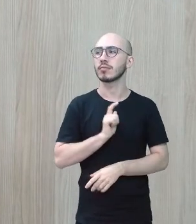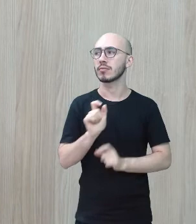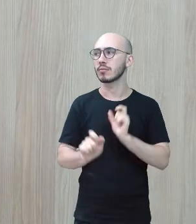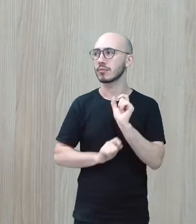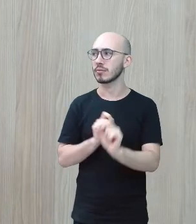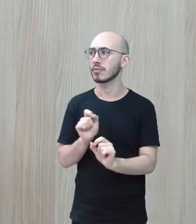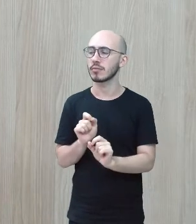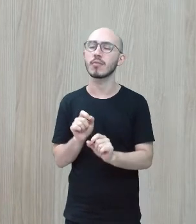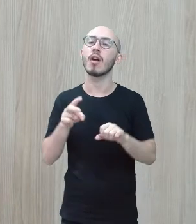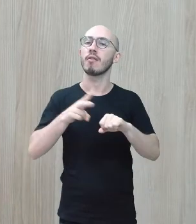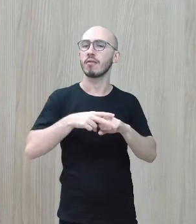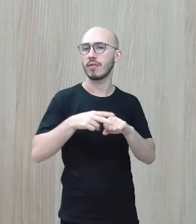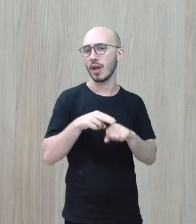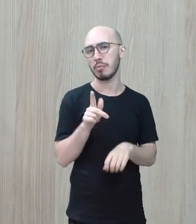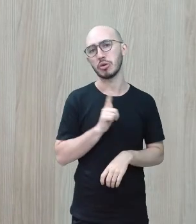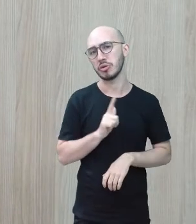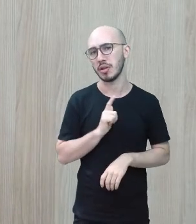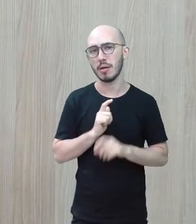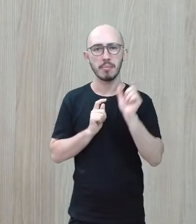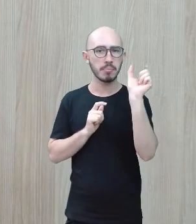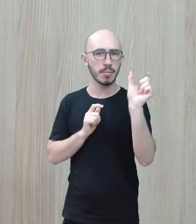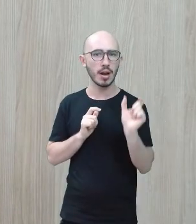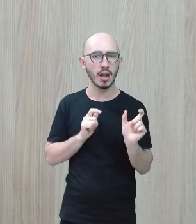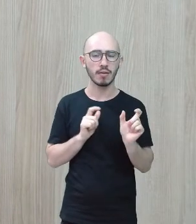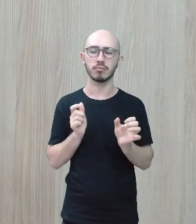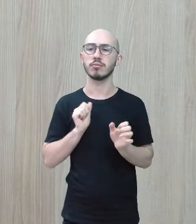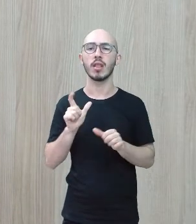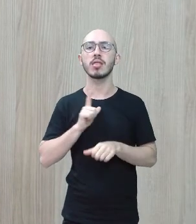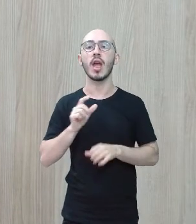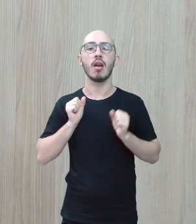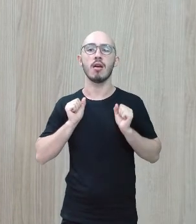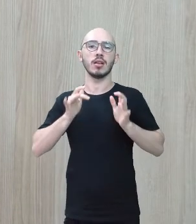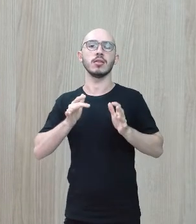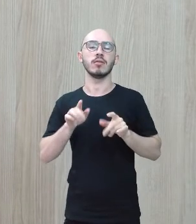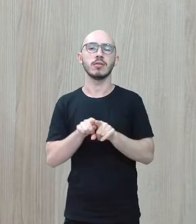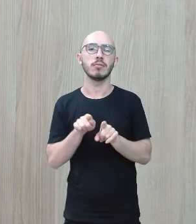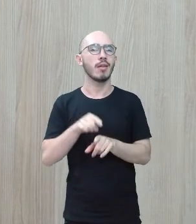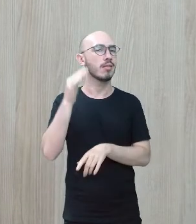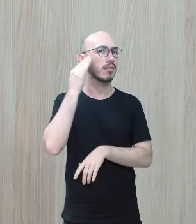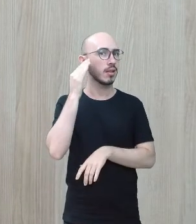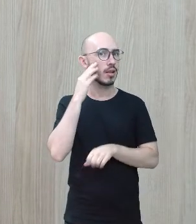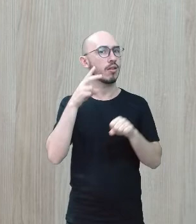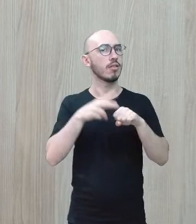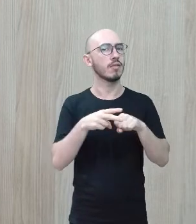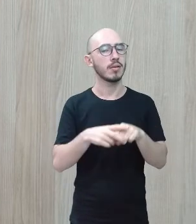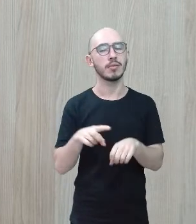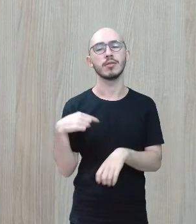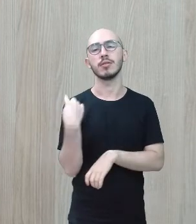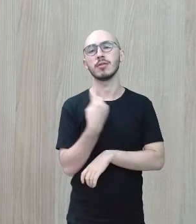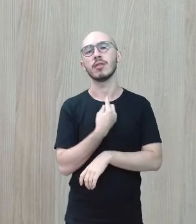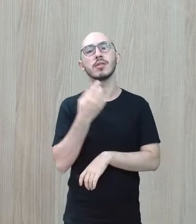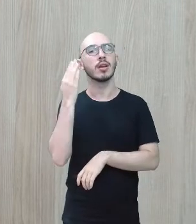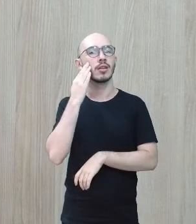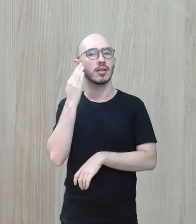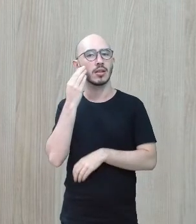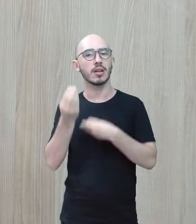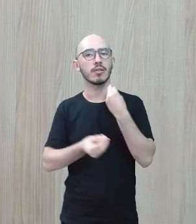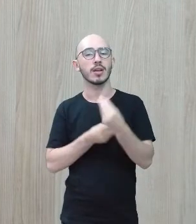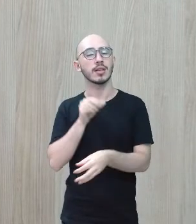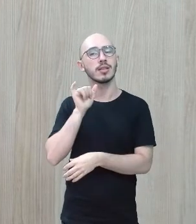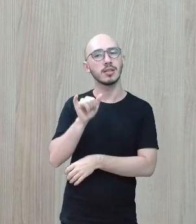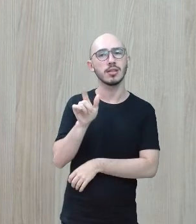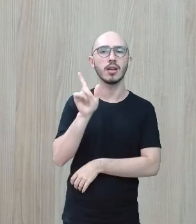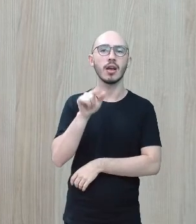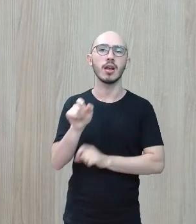o quê? Os verbos, que são aquelas palavrinhas que indicam a ação. E aí, entendendo o verbo, é que a gente consegue classificar se ele é